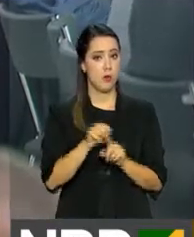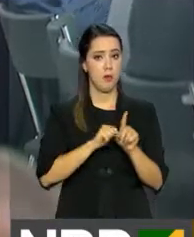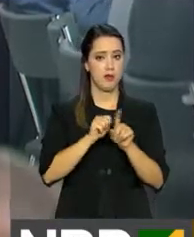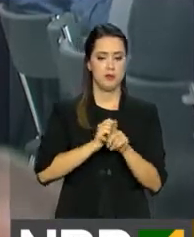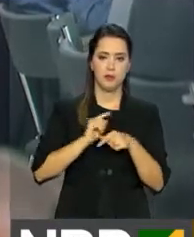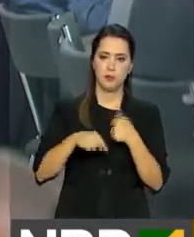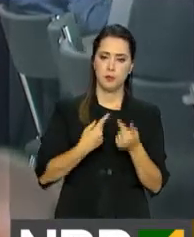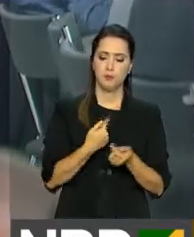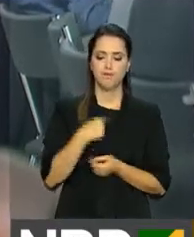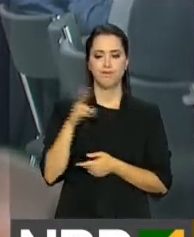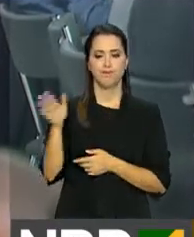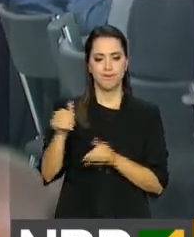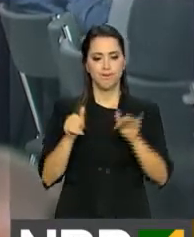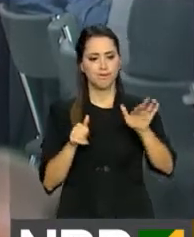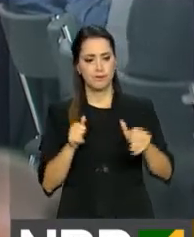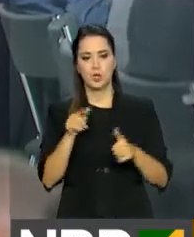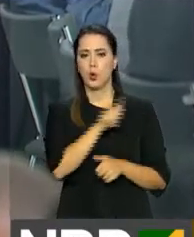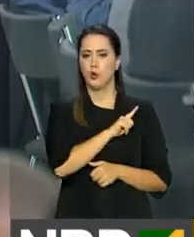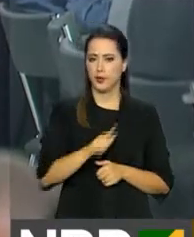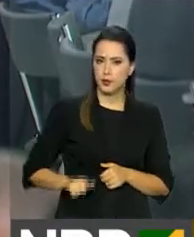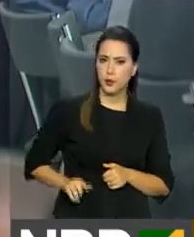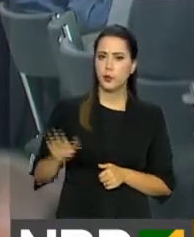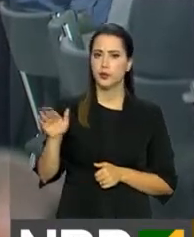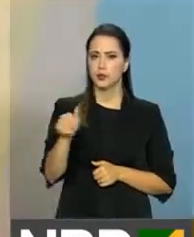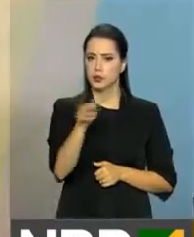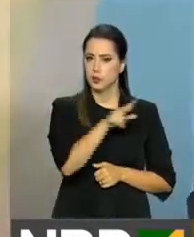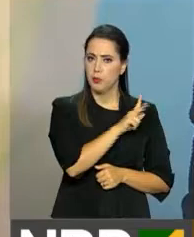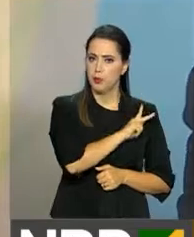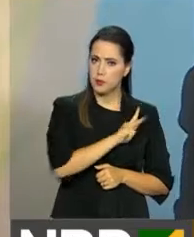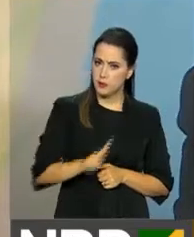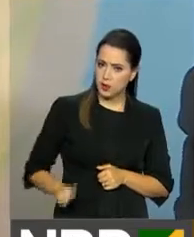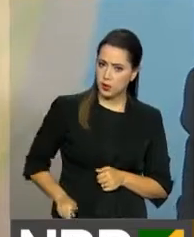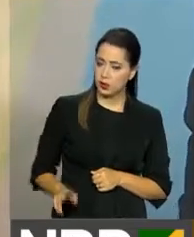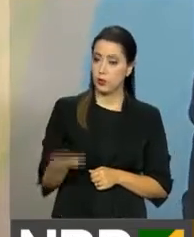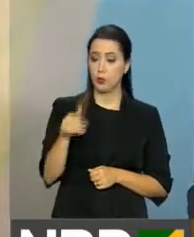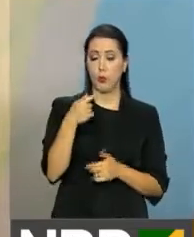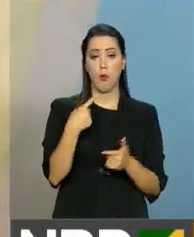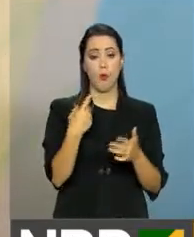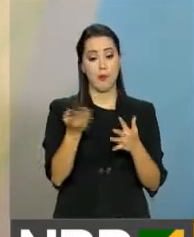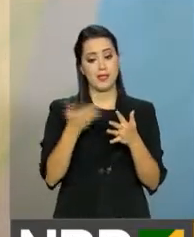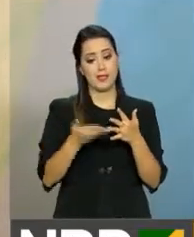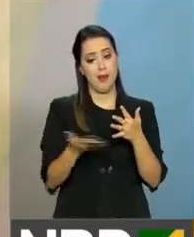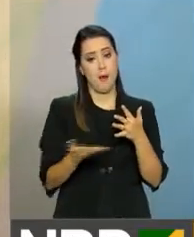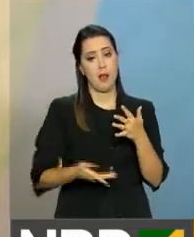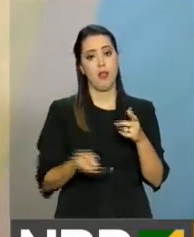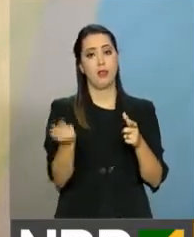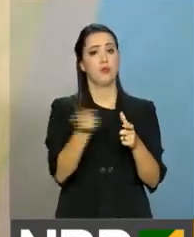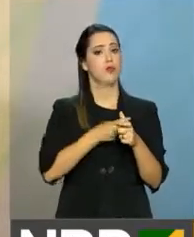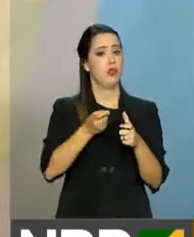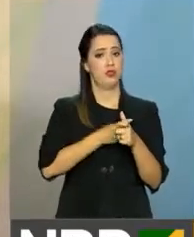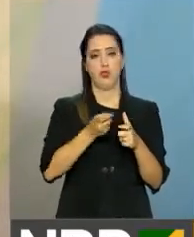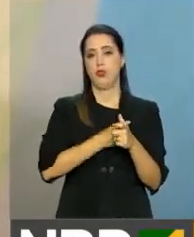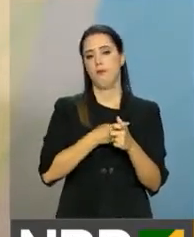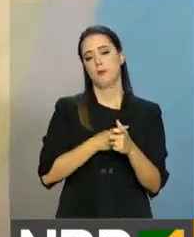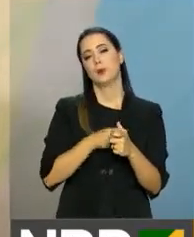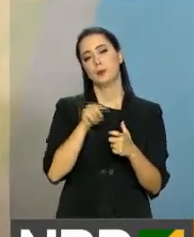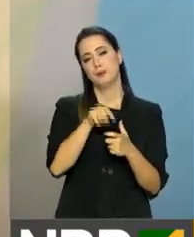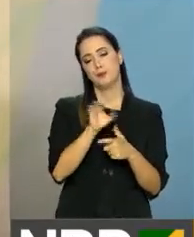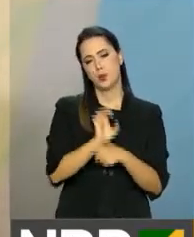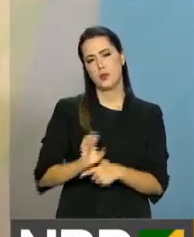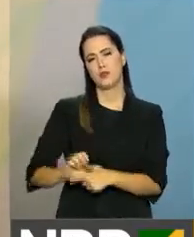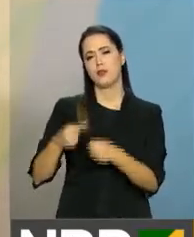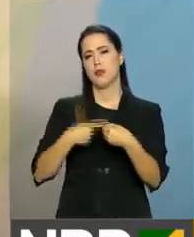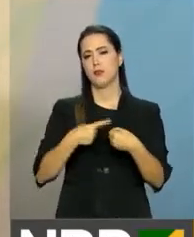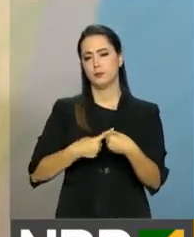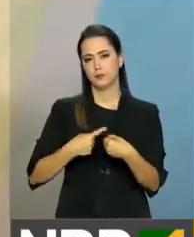repactuamos a dívida estadual o que deu se me permite a expressão entre aspas um respiro muito grande